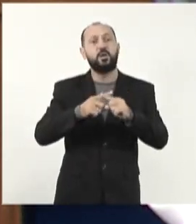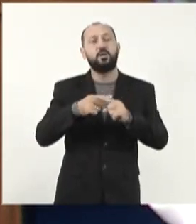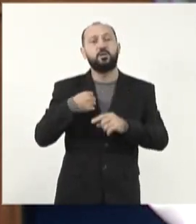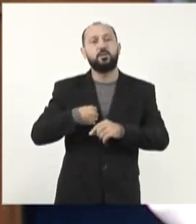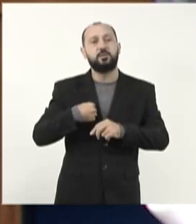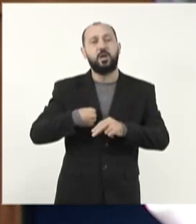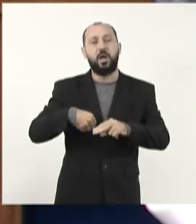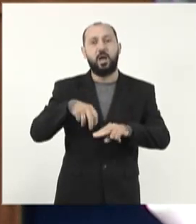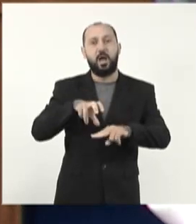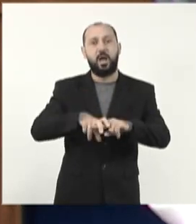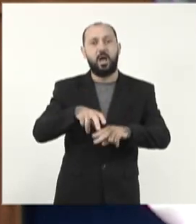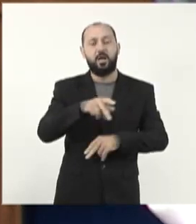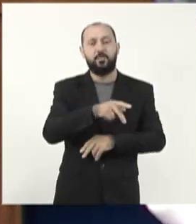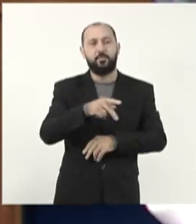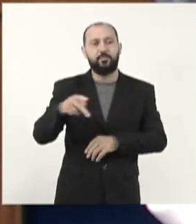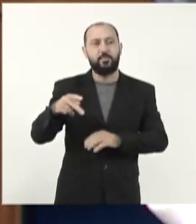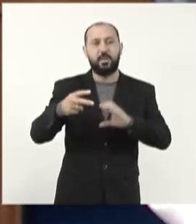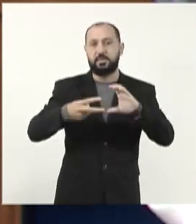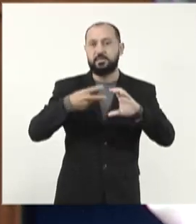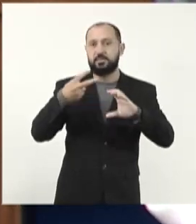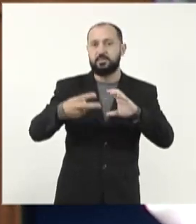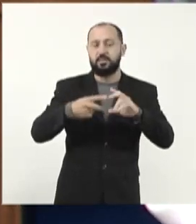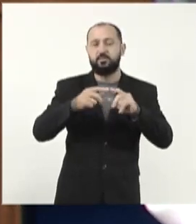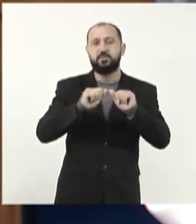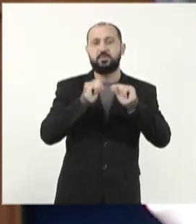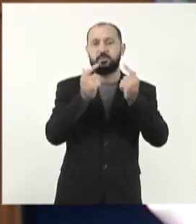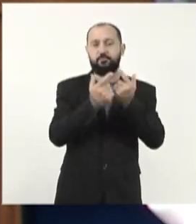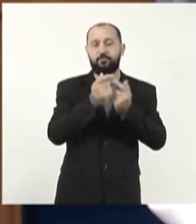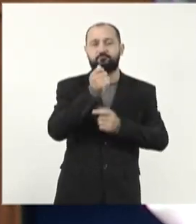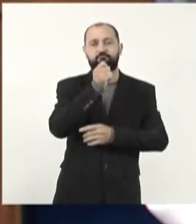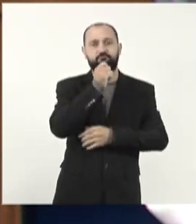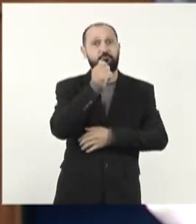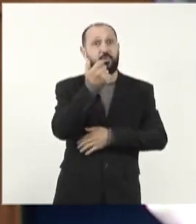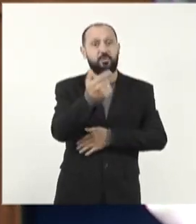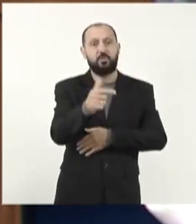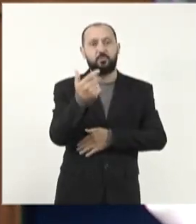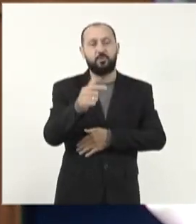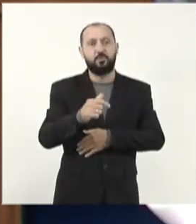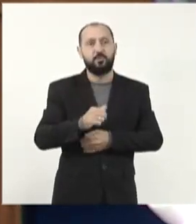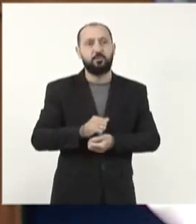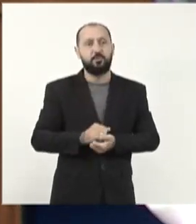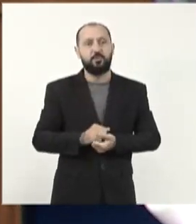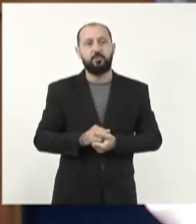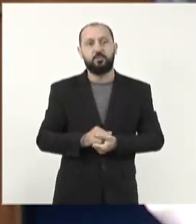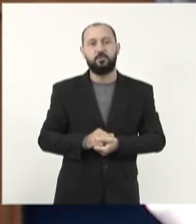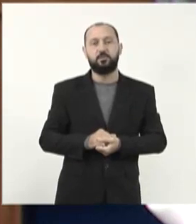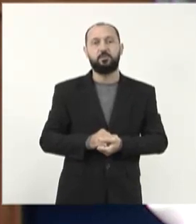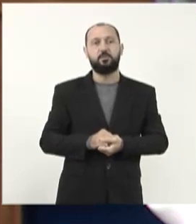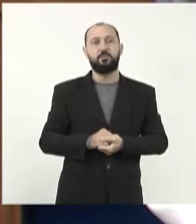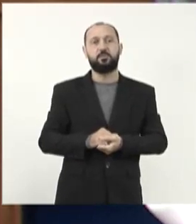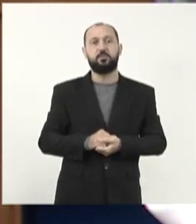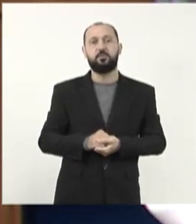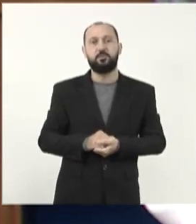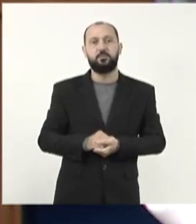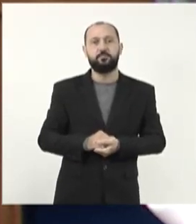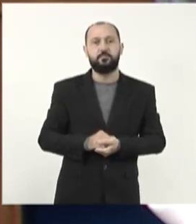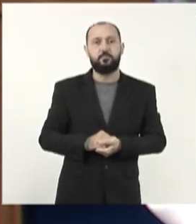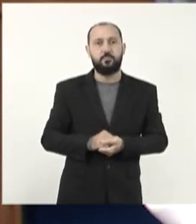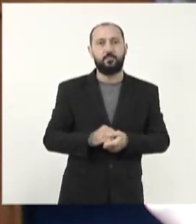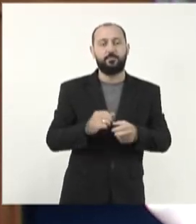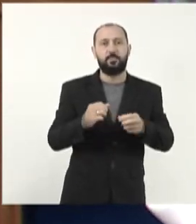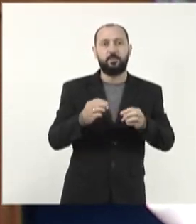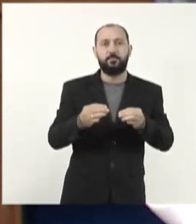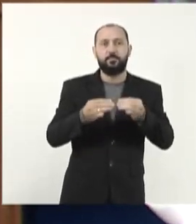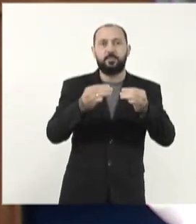ocupando as presidências das câmaras, da Assembleia Legislativa, que isso ainda não tem. E a ministra